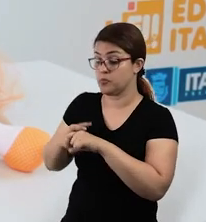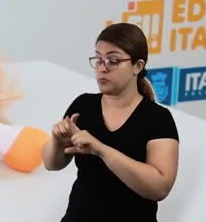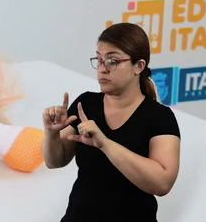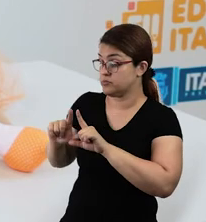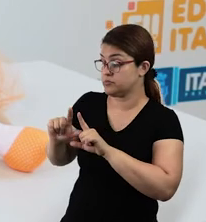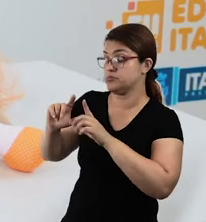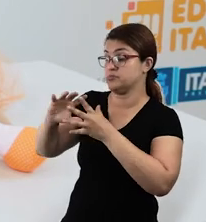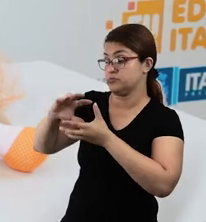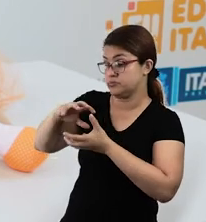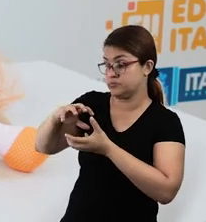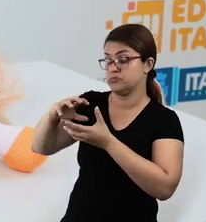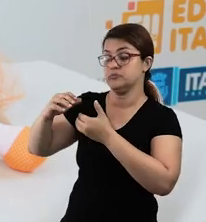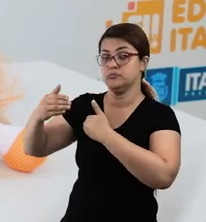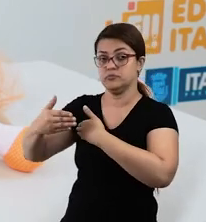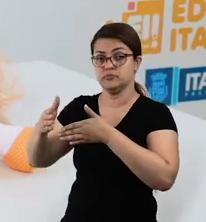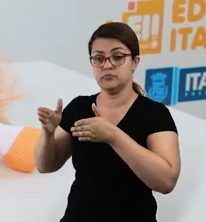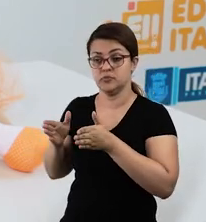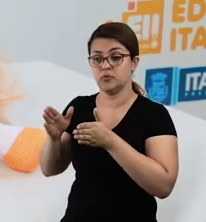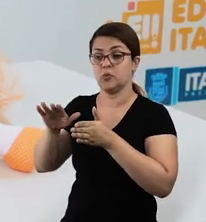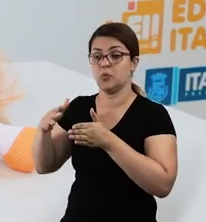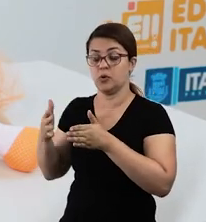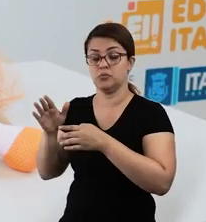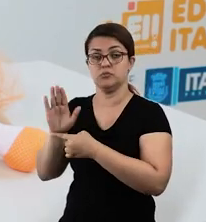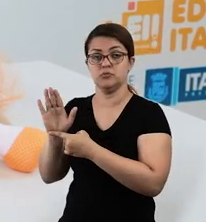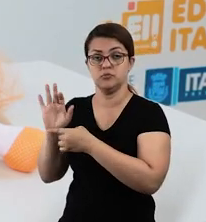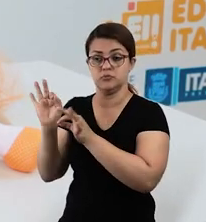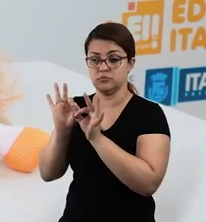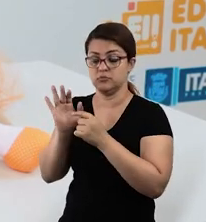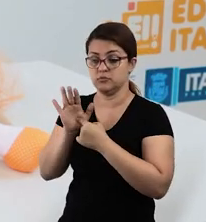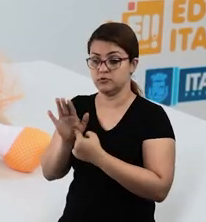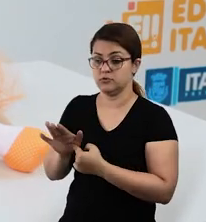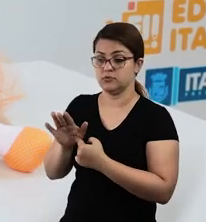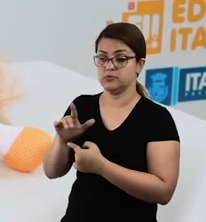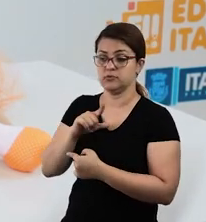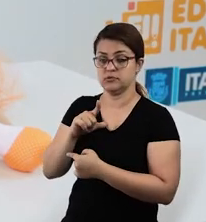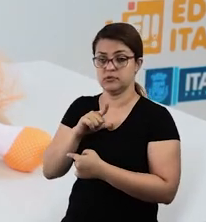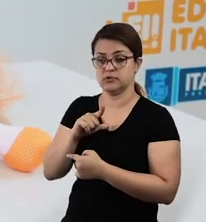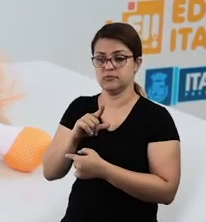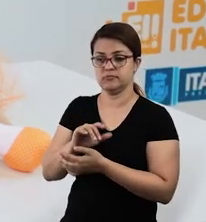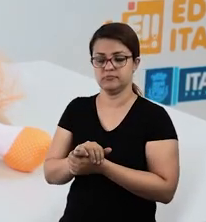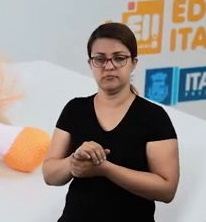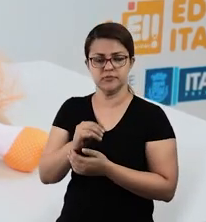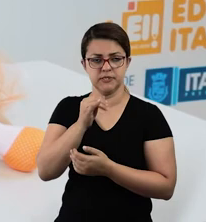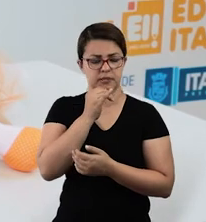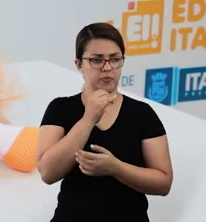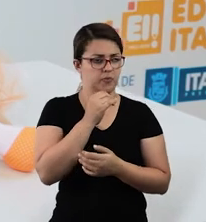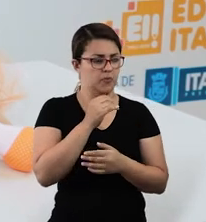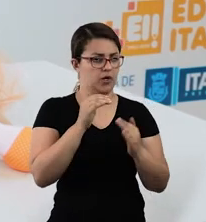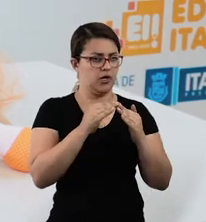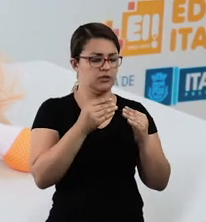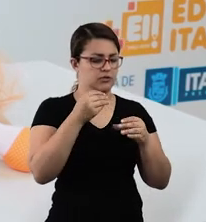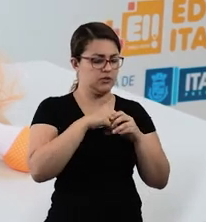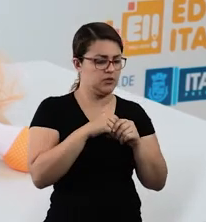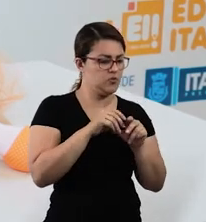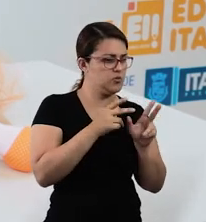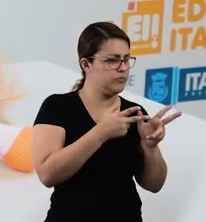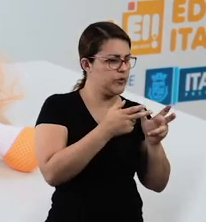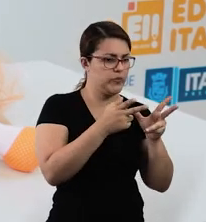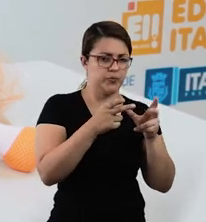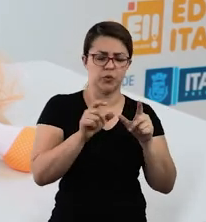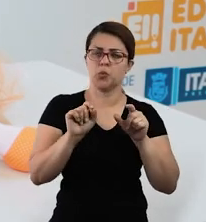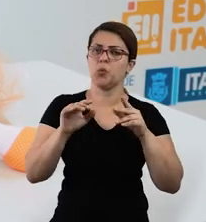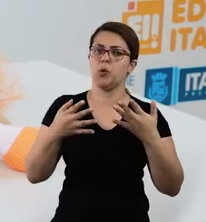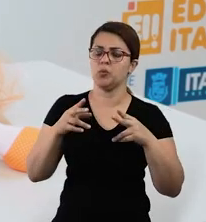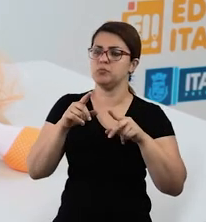geométricos que estão falando no vídeo e quais são os sólidos geométricos que estão aí na sua casa. Olhe bem os objetos à sua volta.